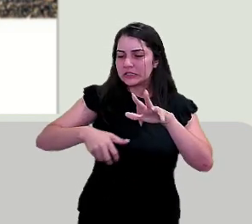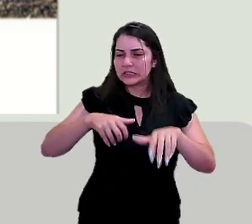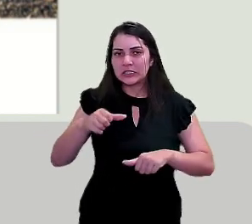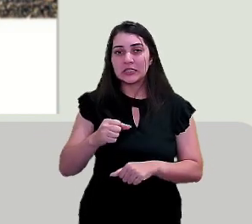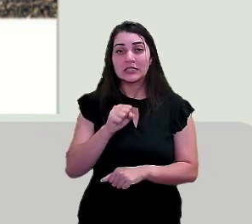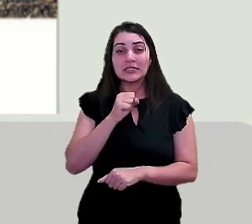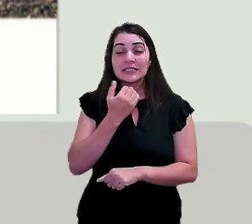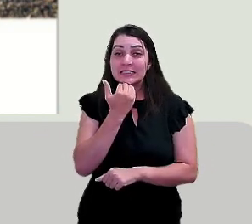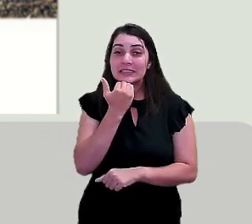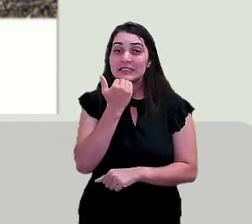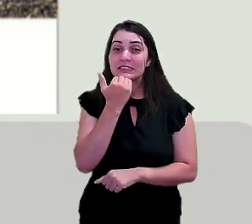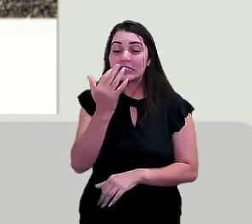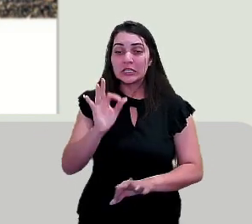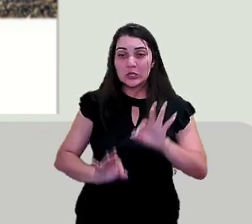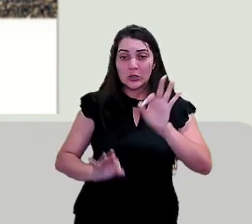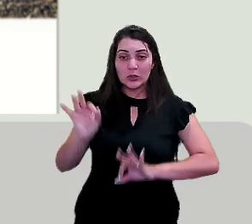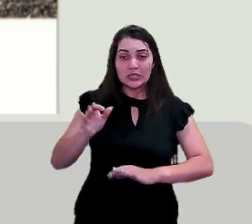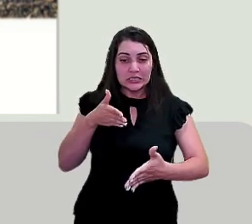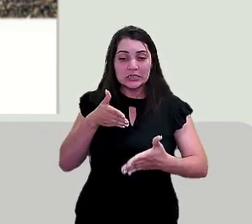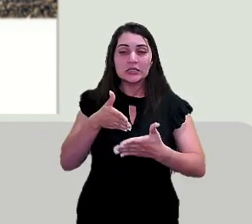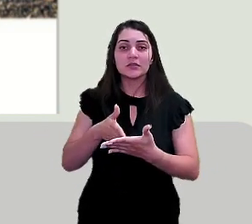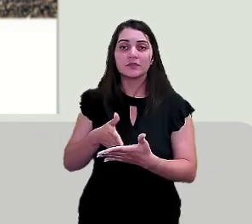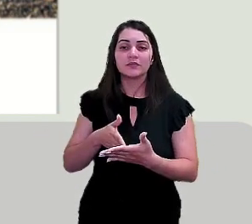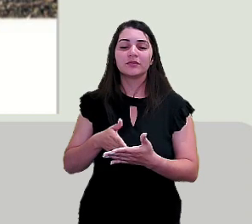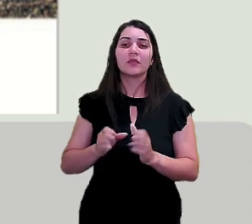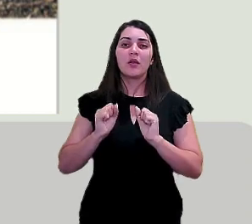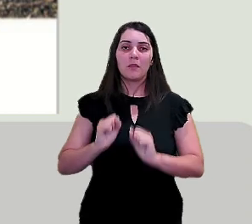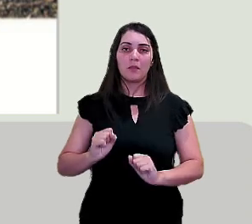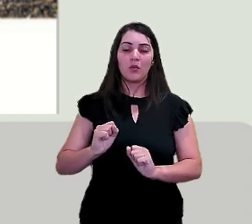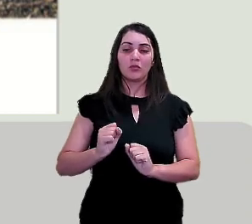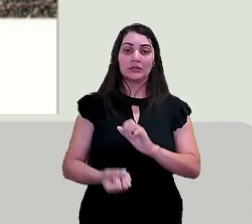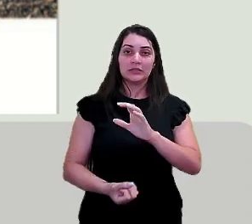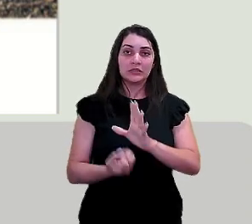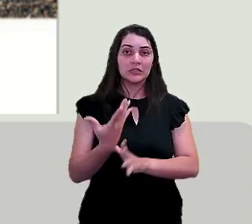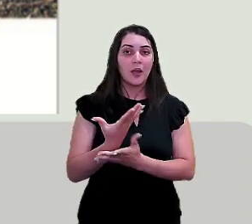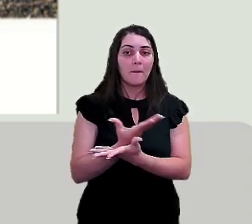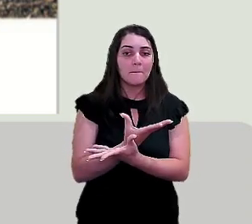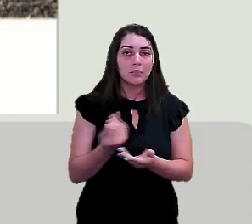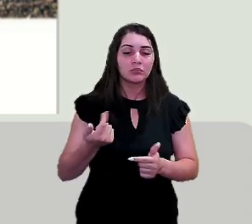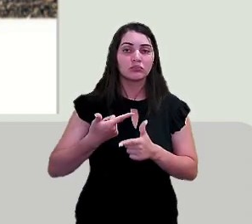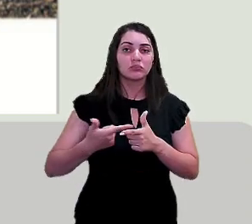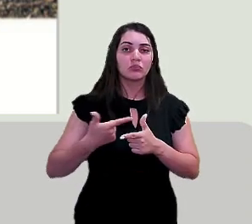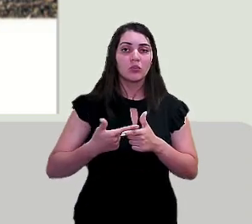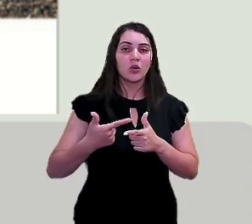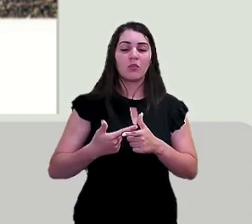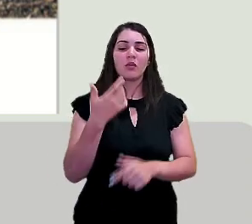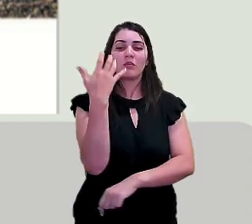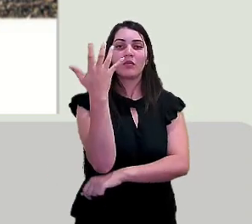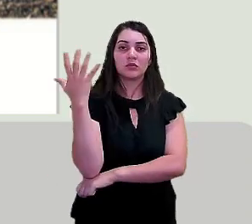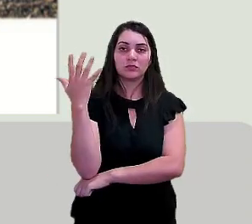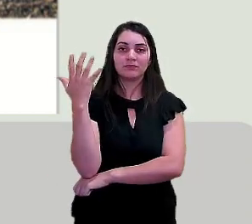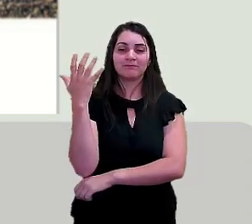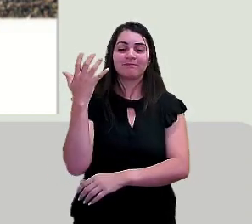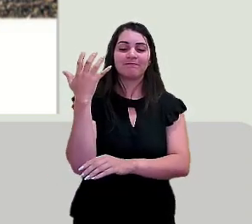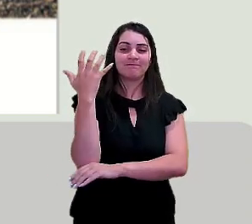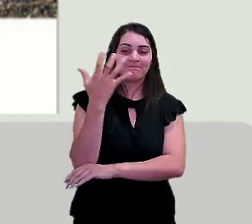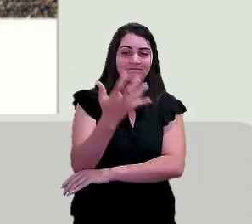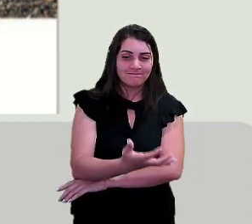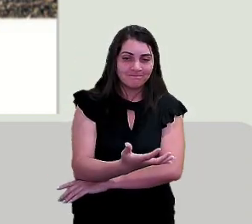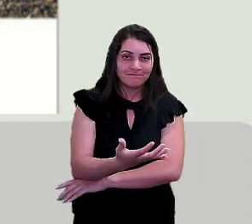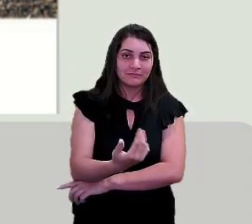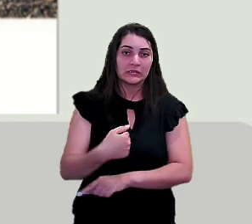sem controle, sem limite, pode gerar muitos problemas ambientais, como o desmatamento e a poluição dos